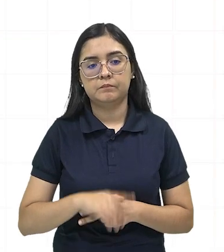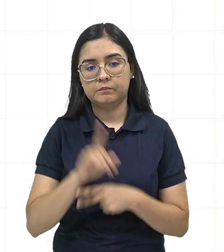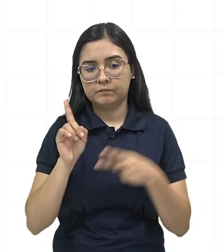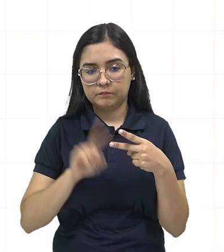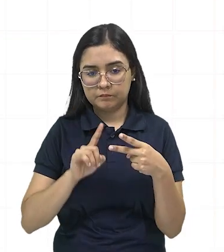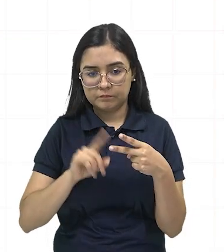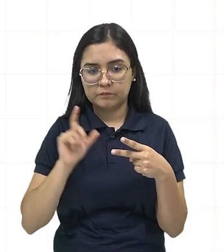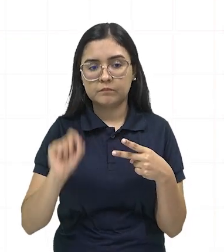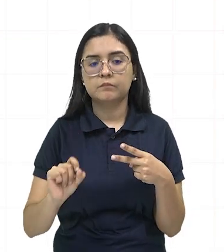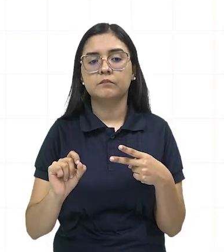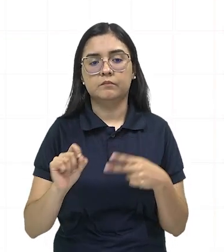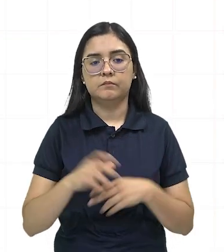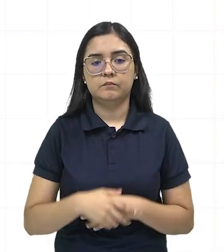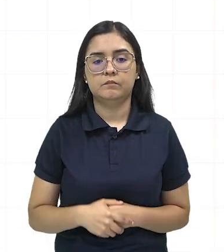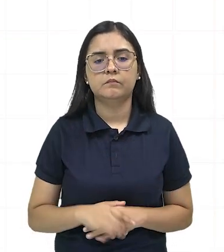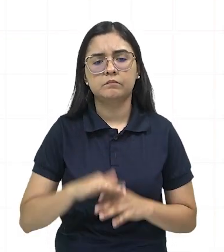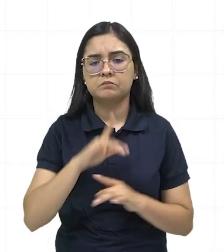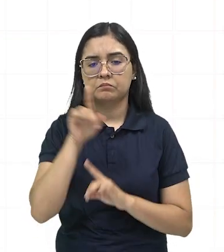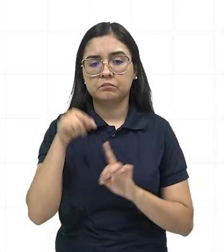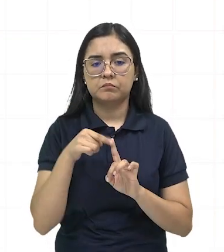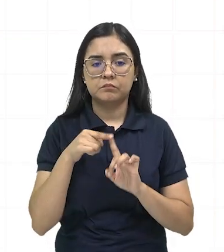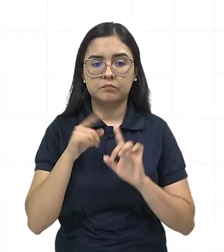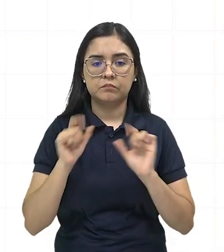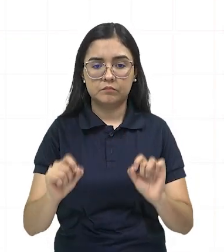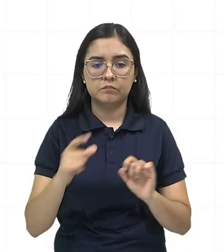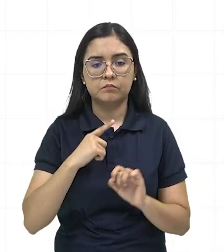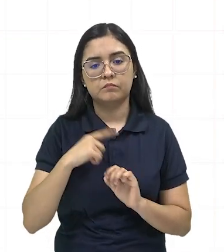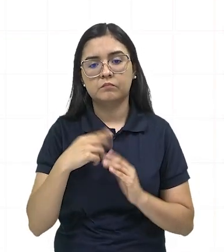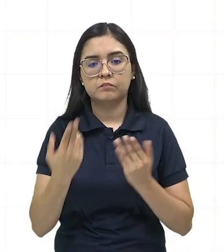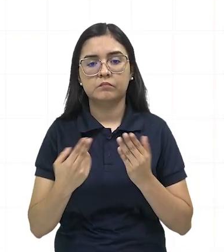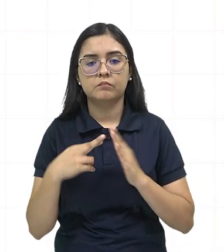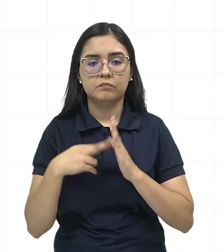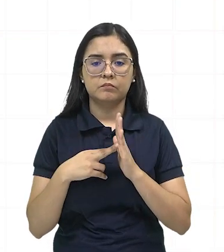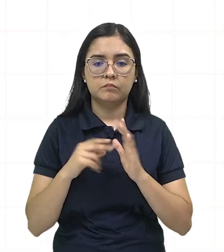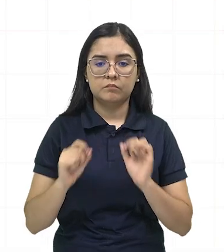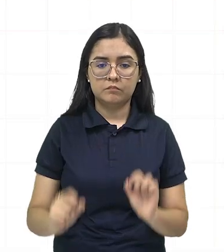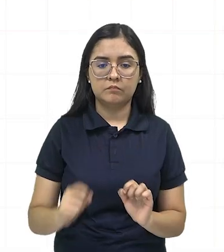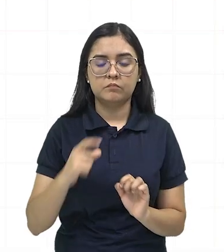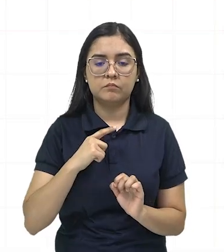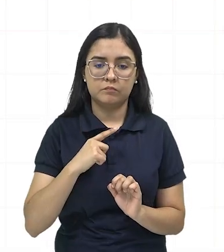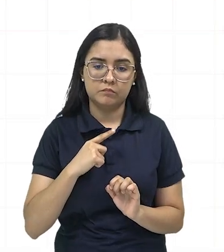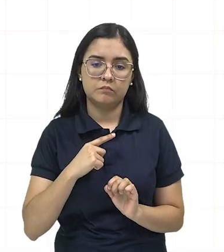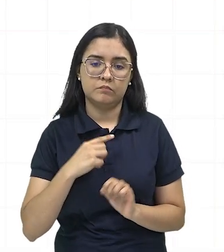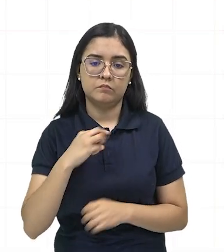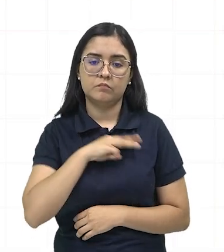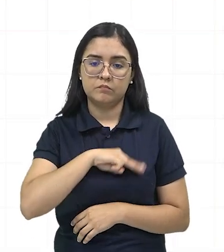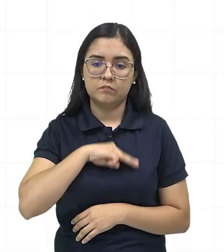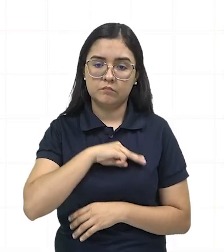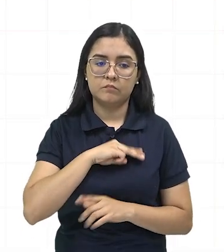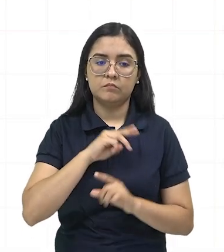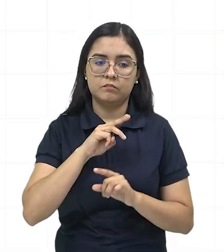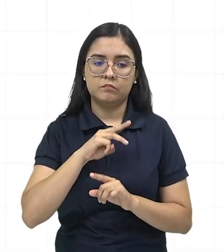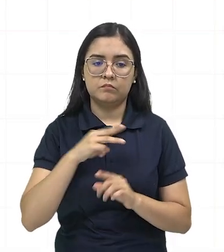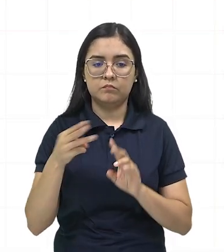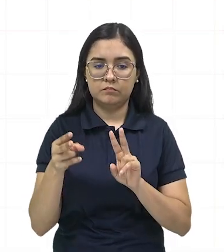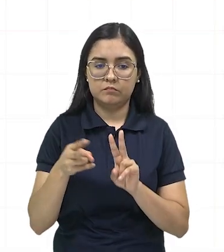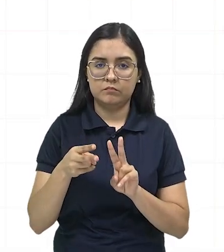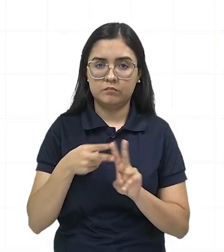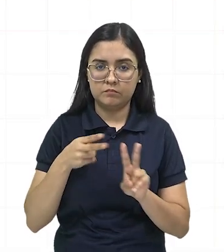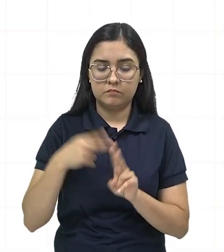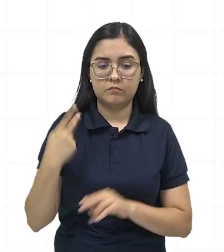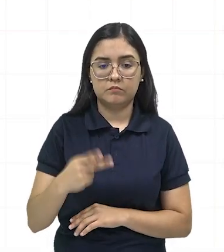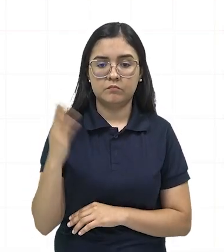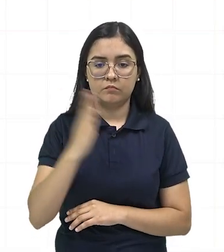das missões vai trazer o quê? Ele objetivava regular a situação das missões indígenas existentes no Brasil, que